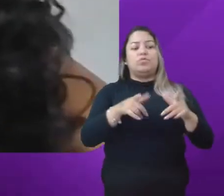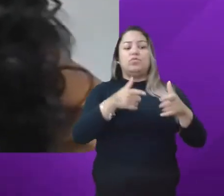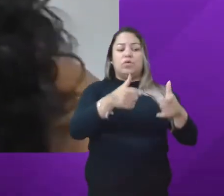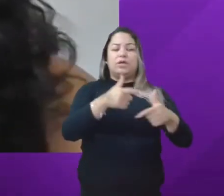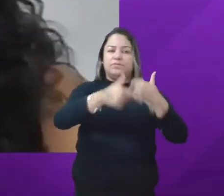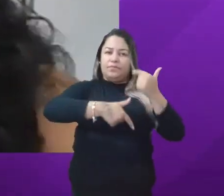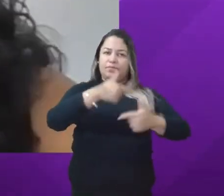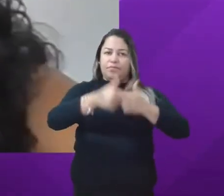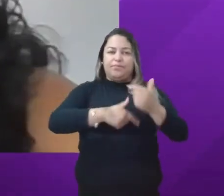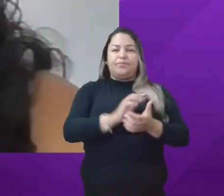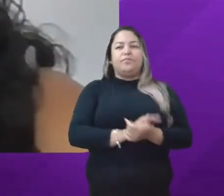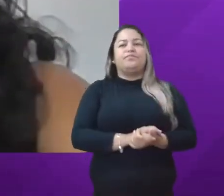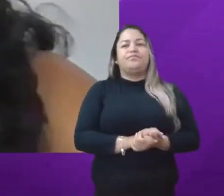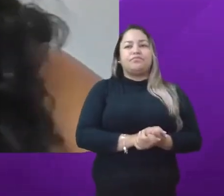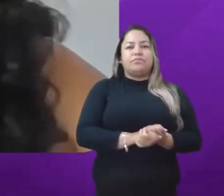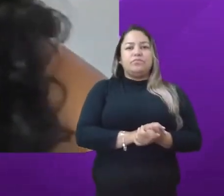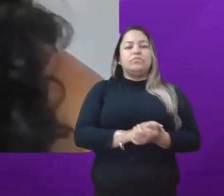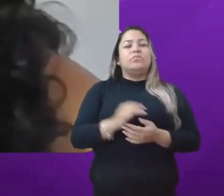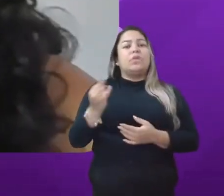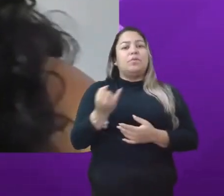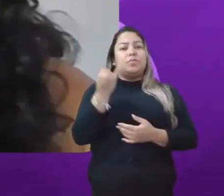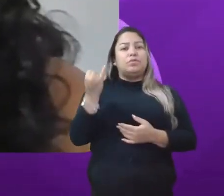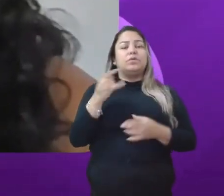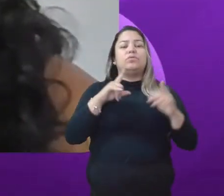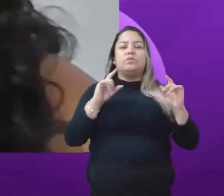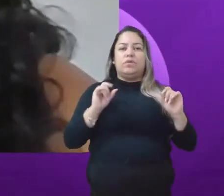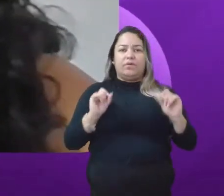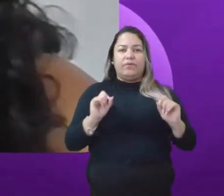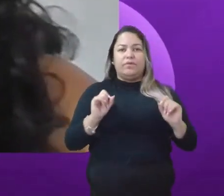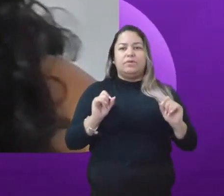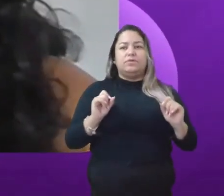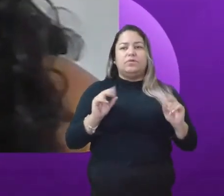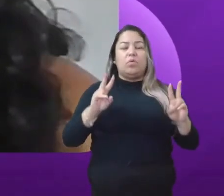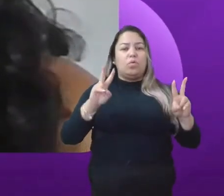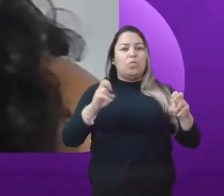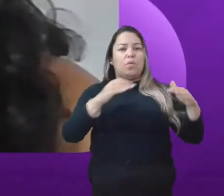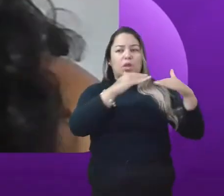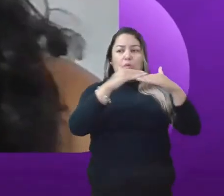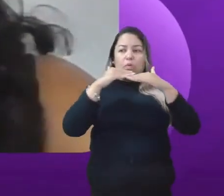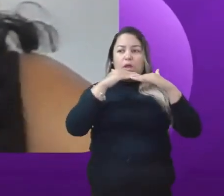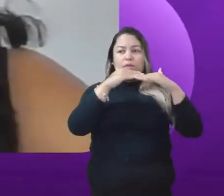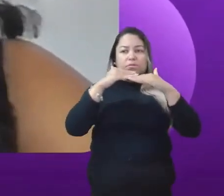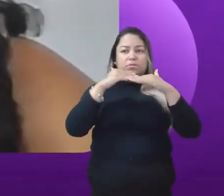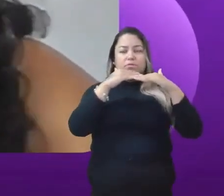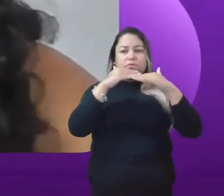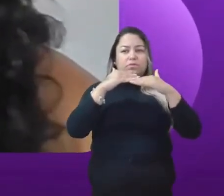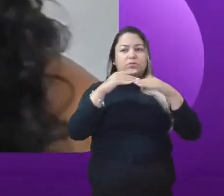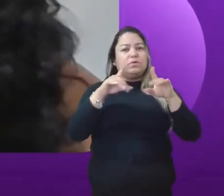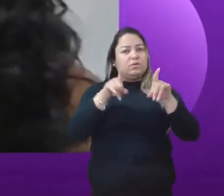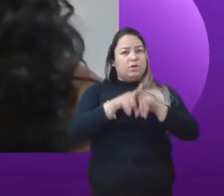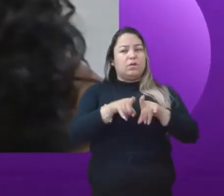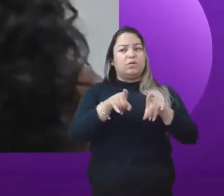trabalham. Então, é importante porque trata-se de uma igualdade